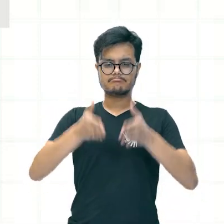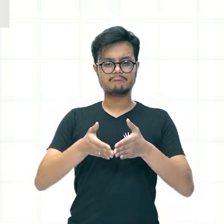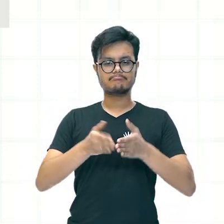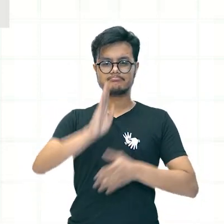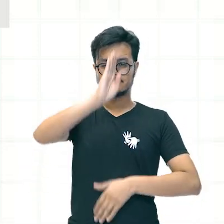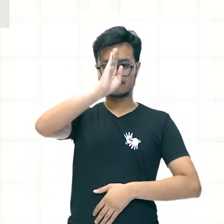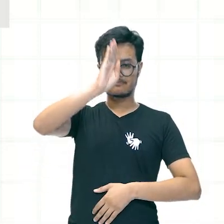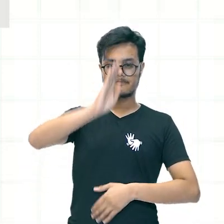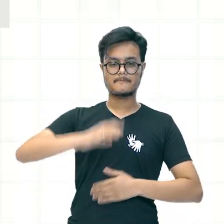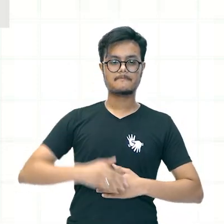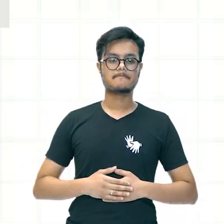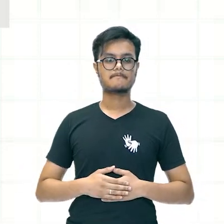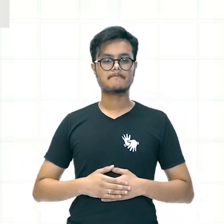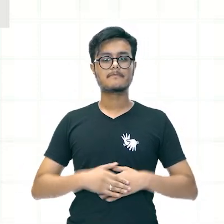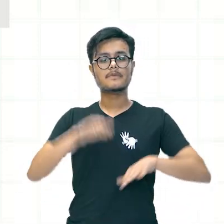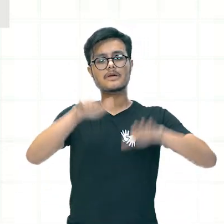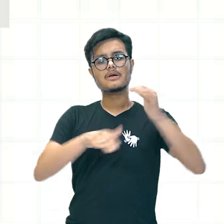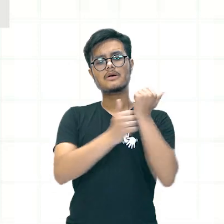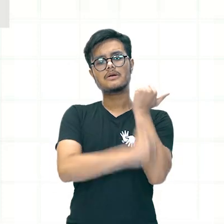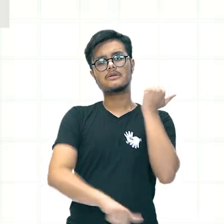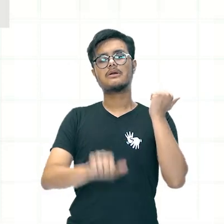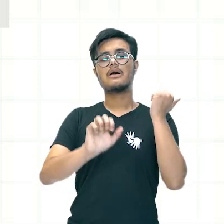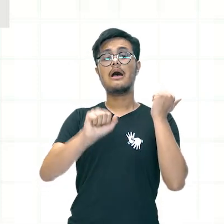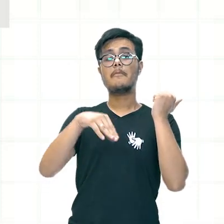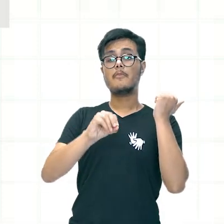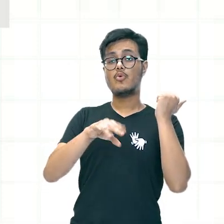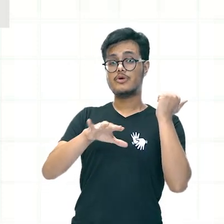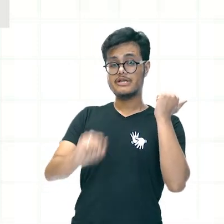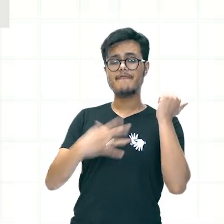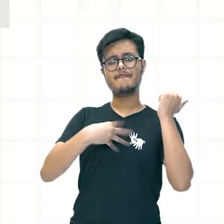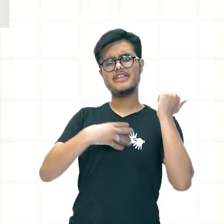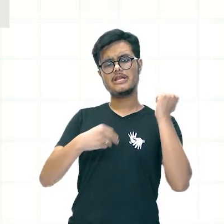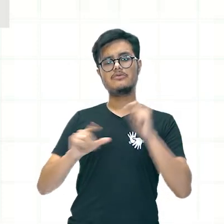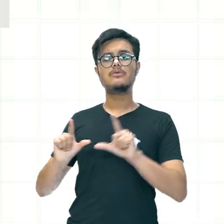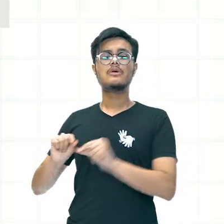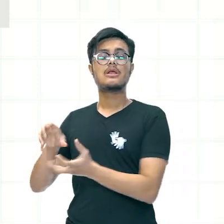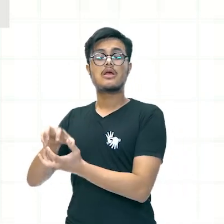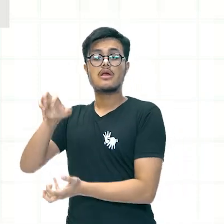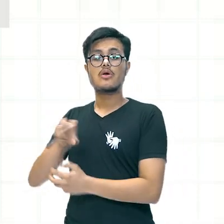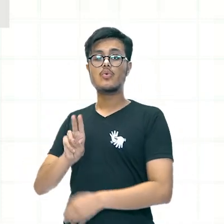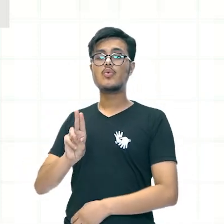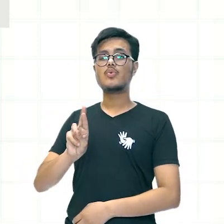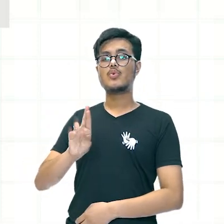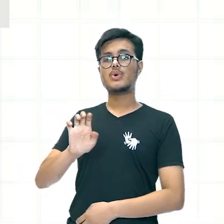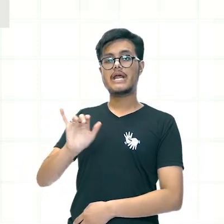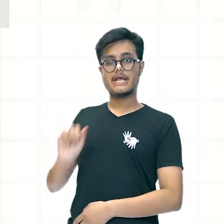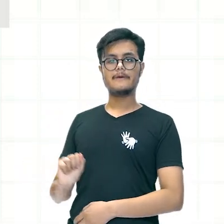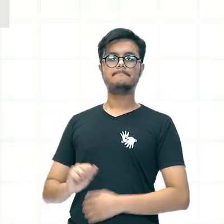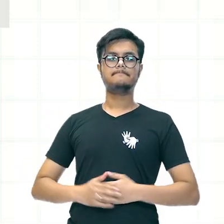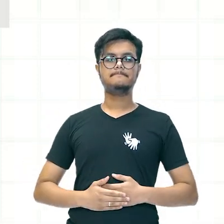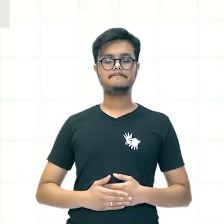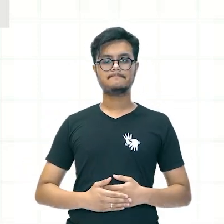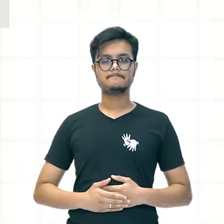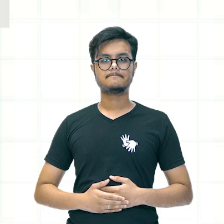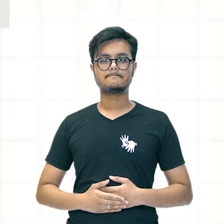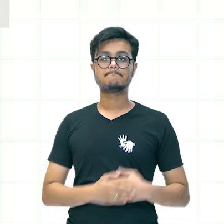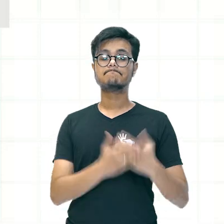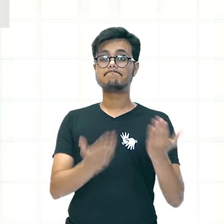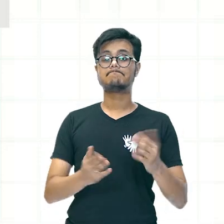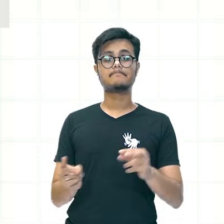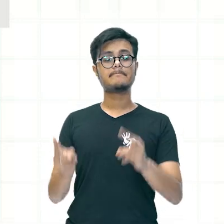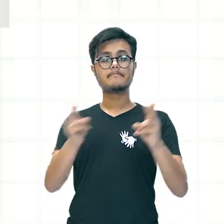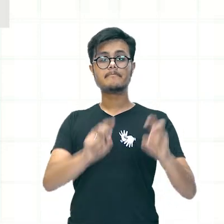central. A excreção vai variar, nos girinos vai ser a amônia e nos adultos vai ser a ureia. Então você